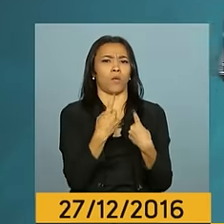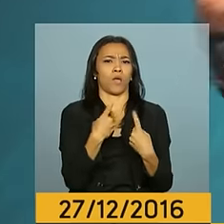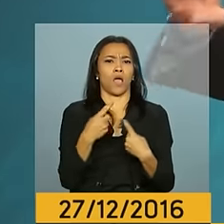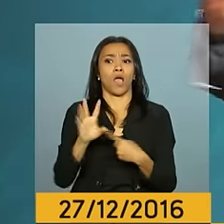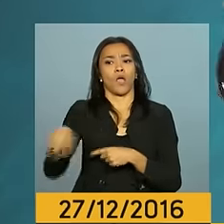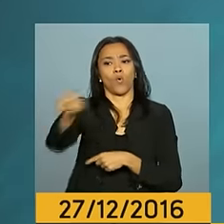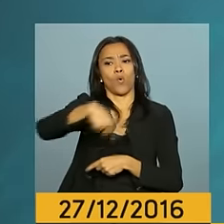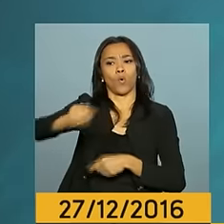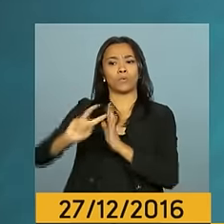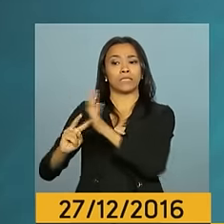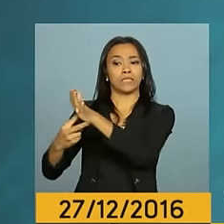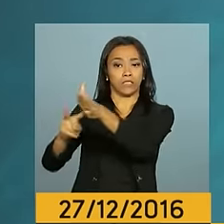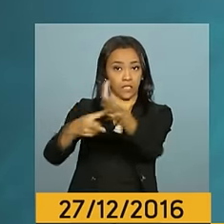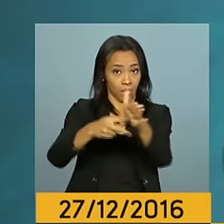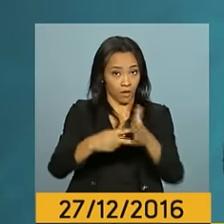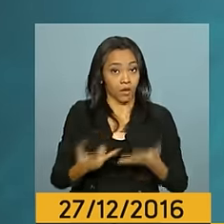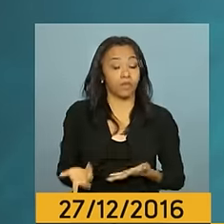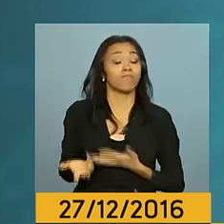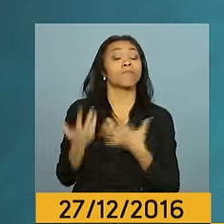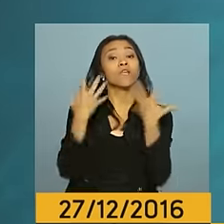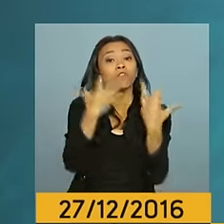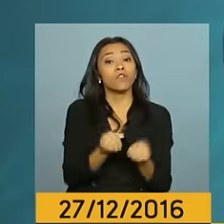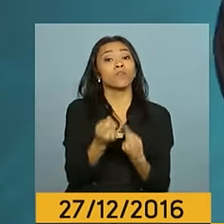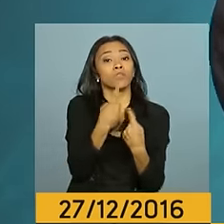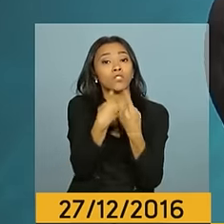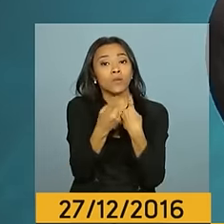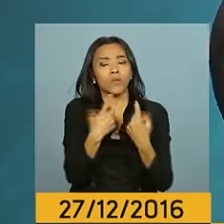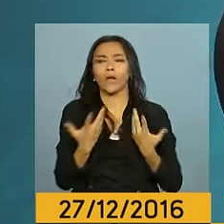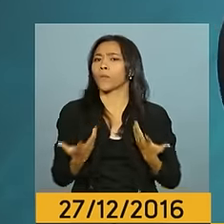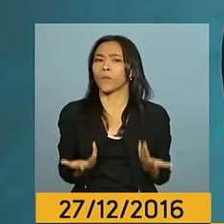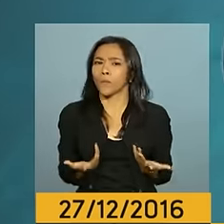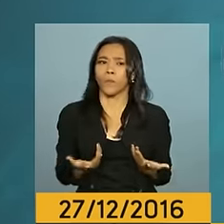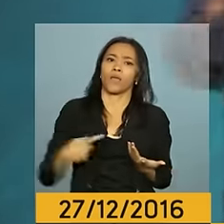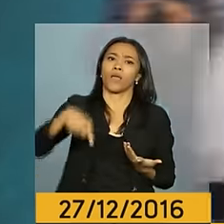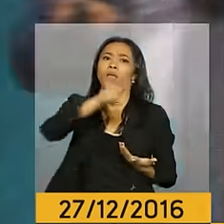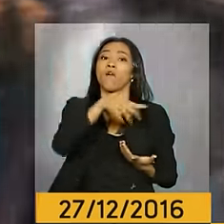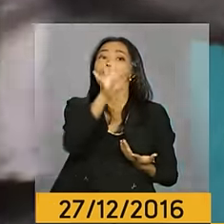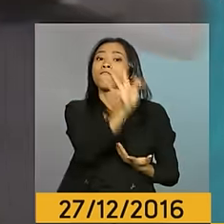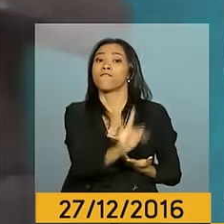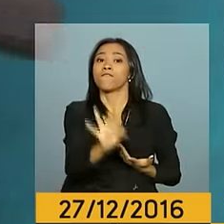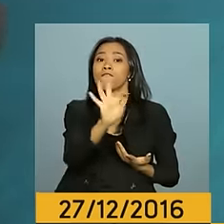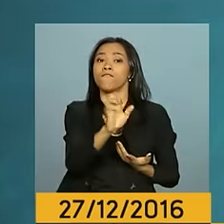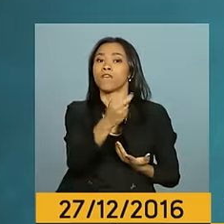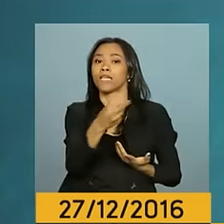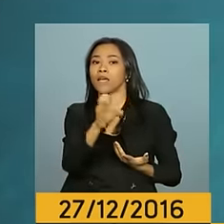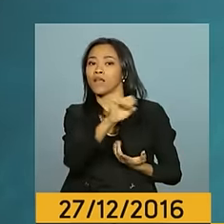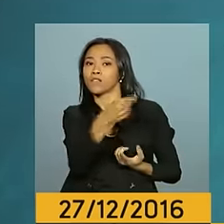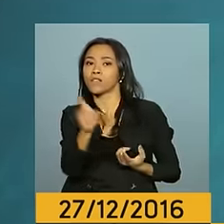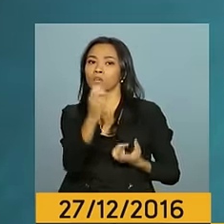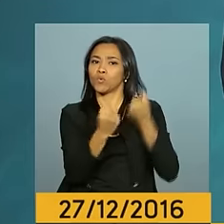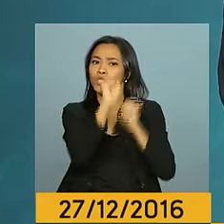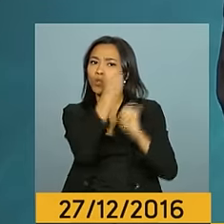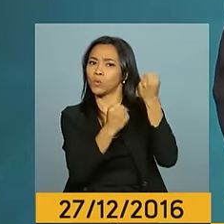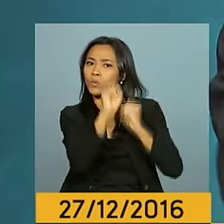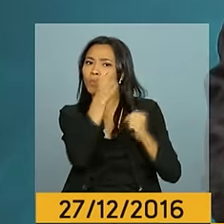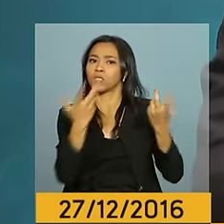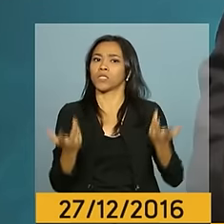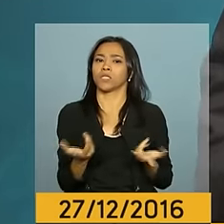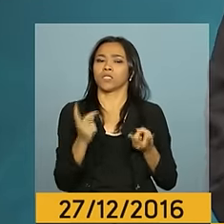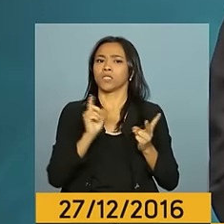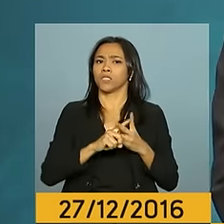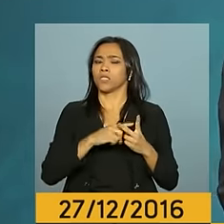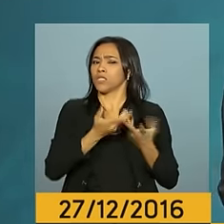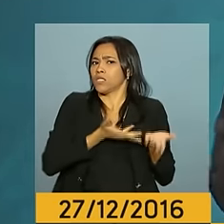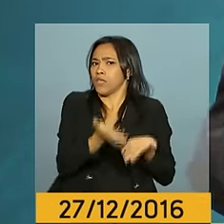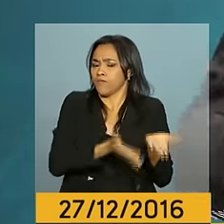centrais sindicais dos trabalhadores vamos dialogar com as federações de indústria Confederações de indústria de